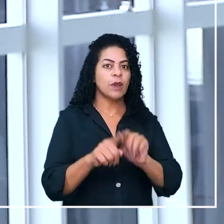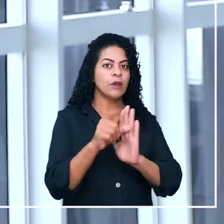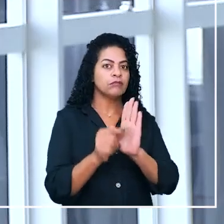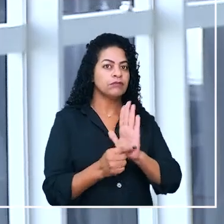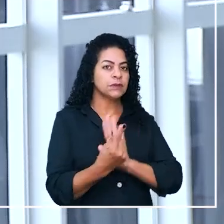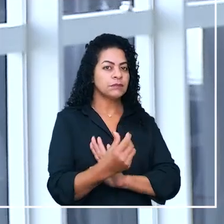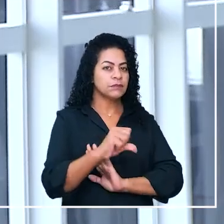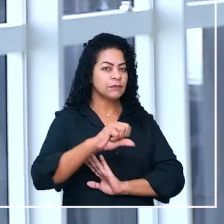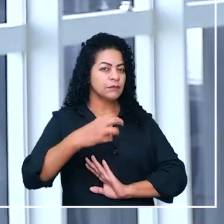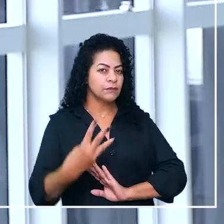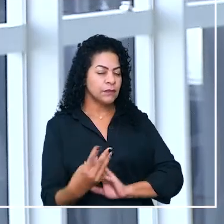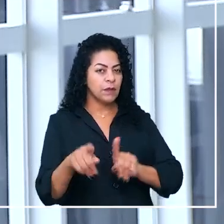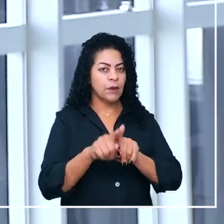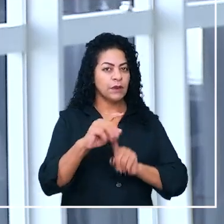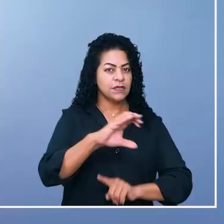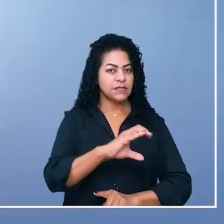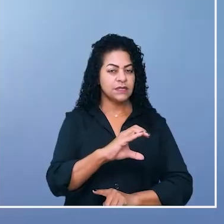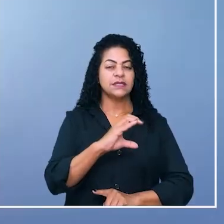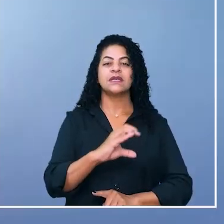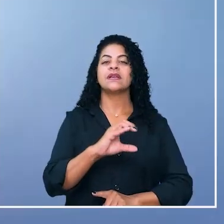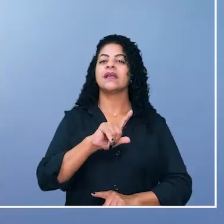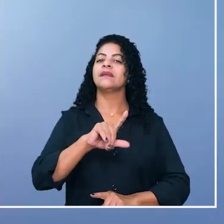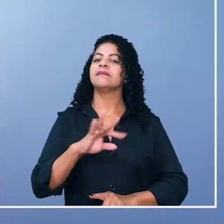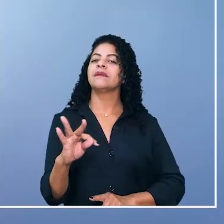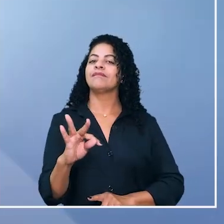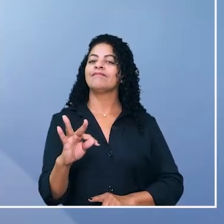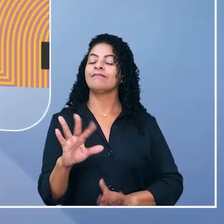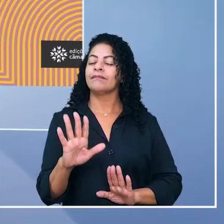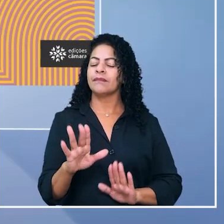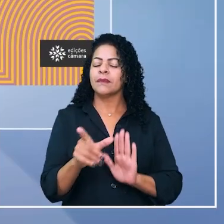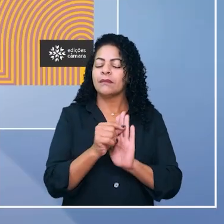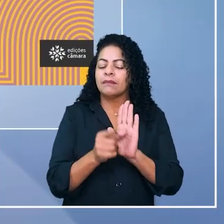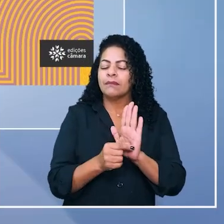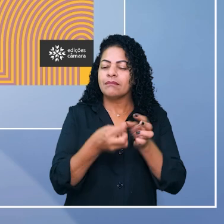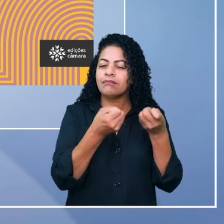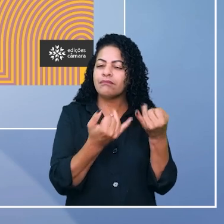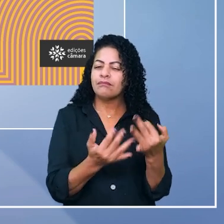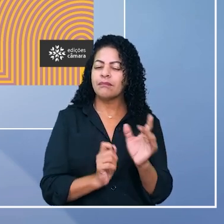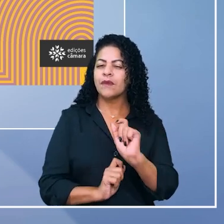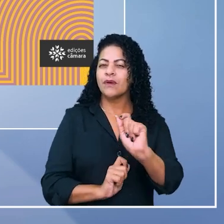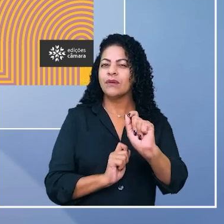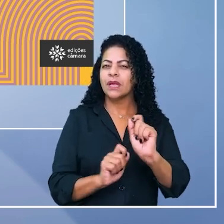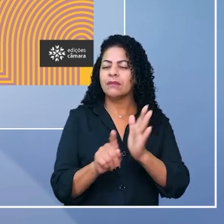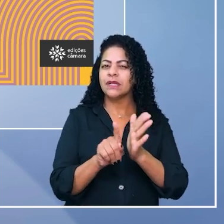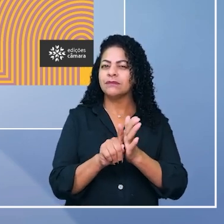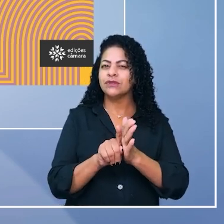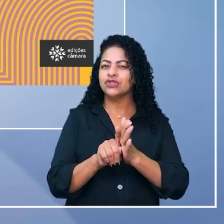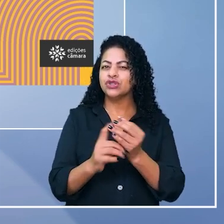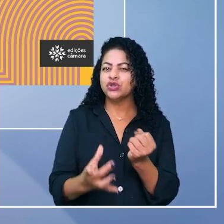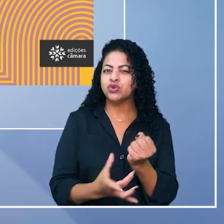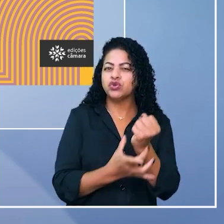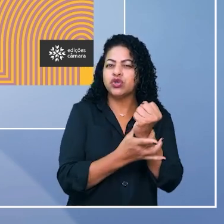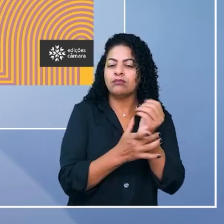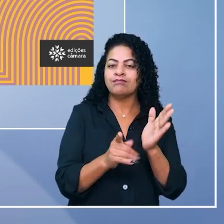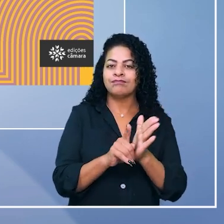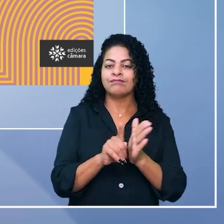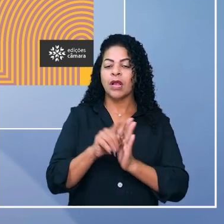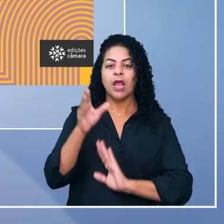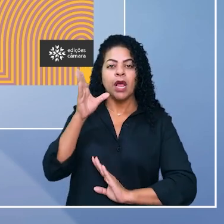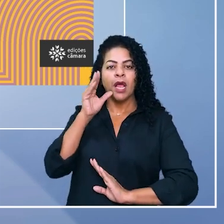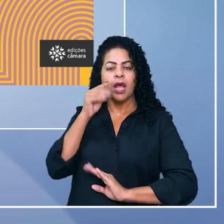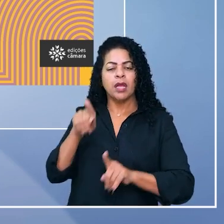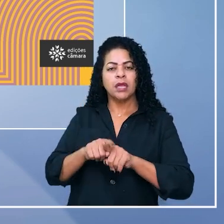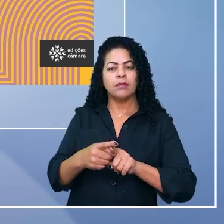artigo 193 da CLT. O artigo diz que o trabalho em condições de periculosidade assegura ao empregado